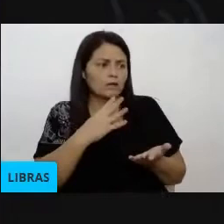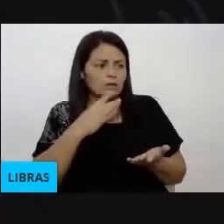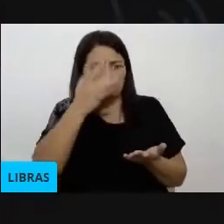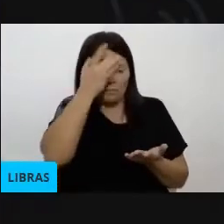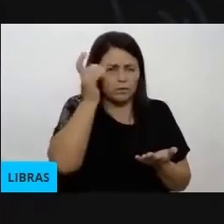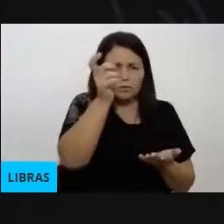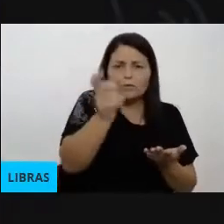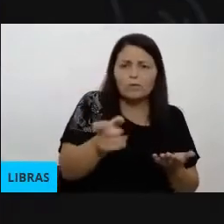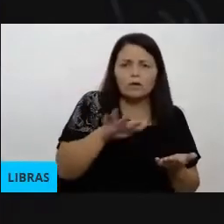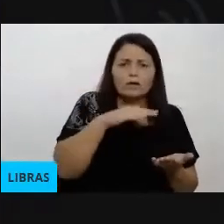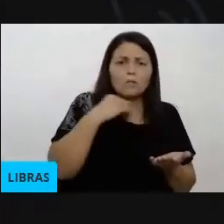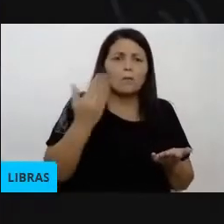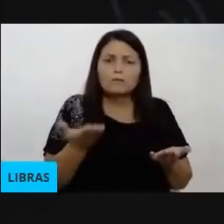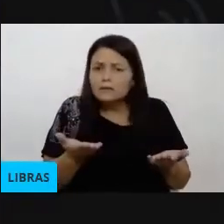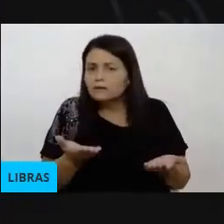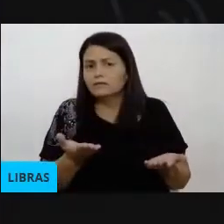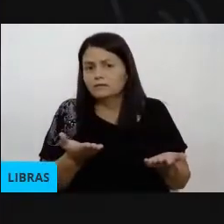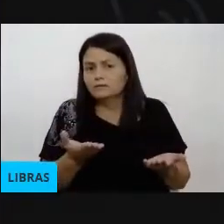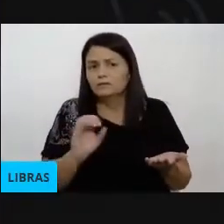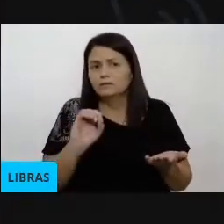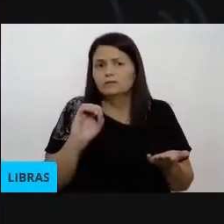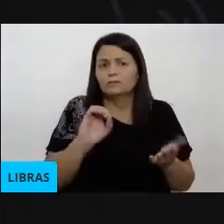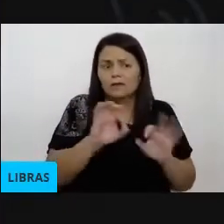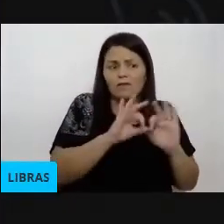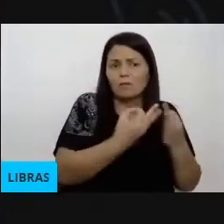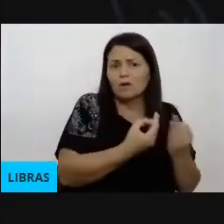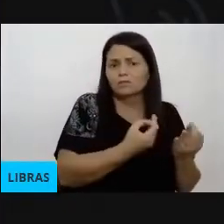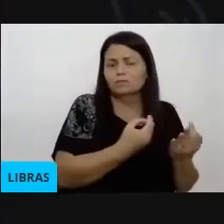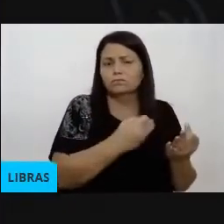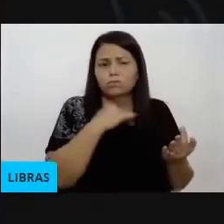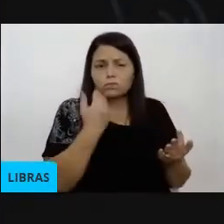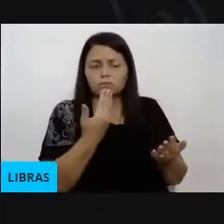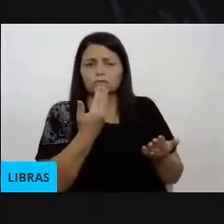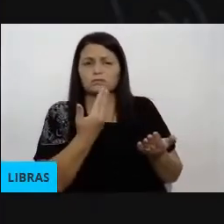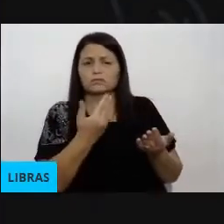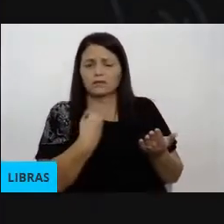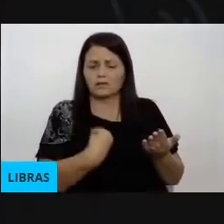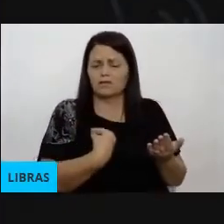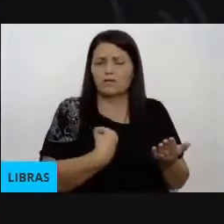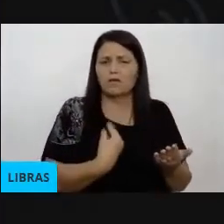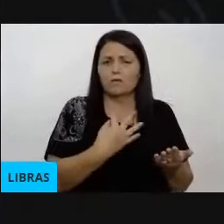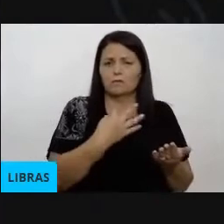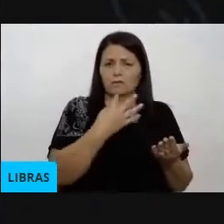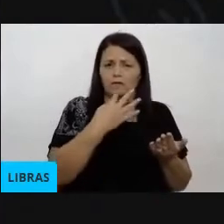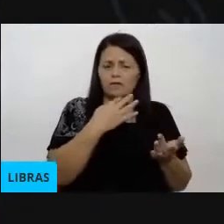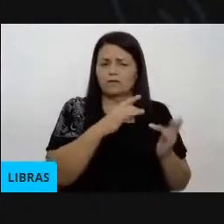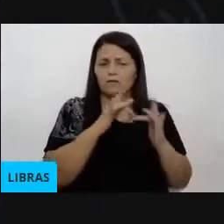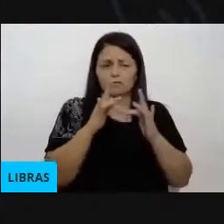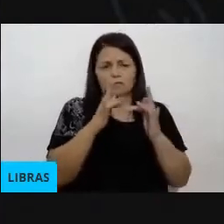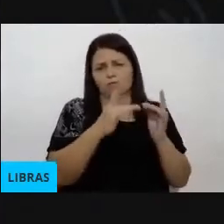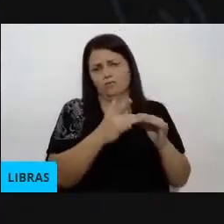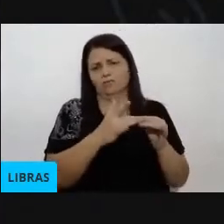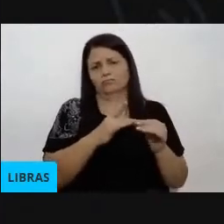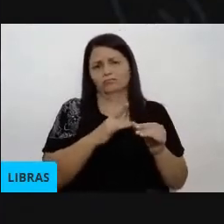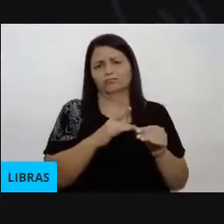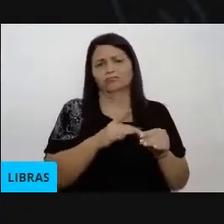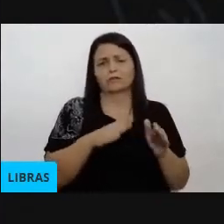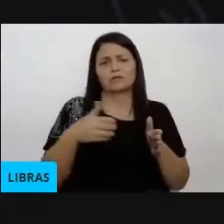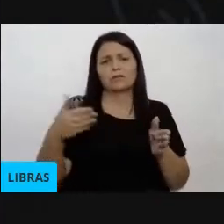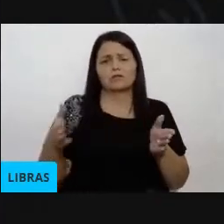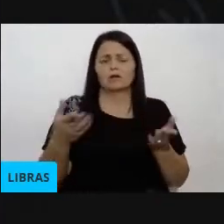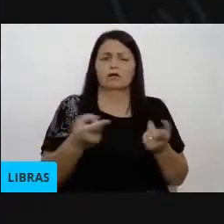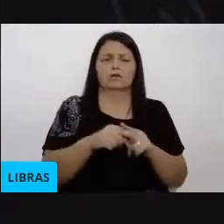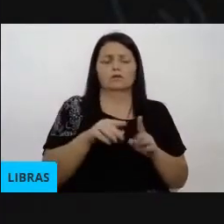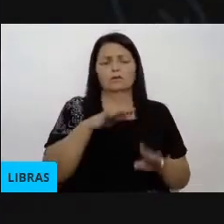alguém ou perdeu alguém que conviveu, que conheceu, né? Ela está aqui do nosso lado.